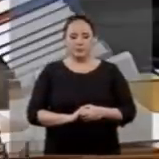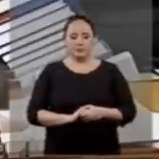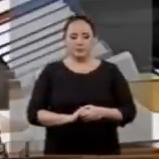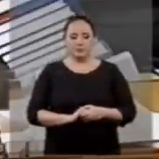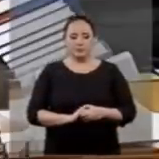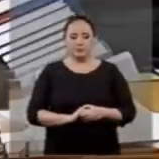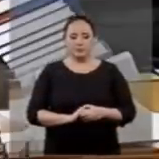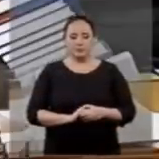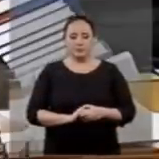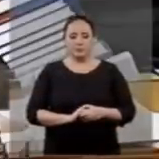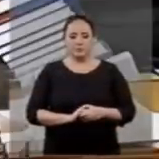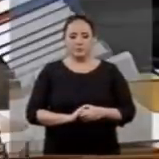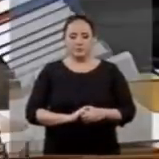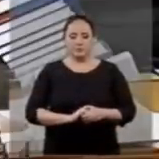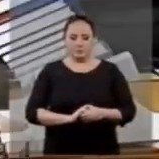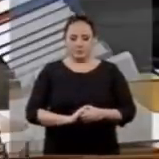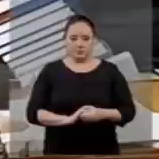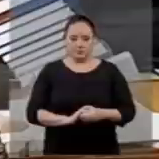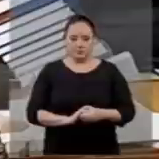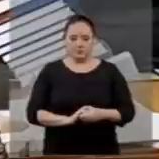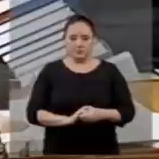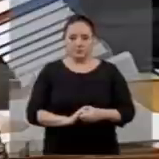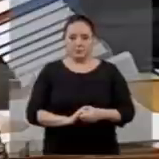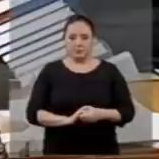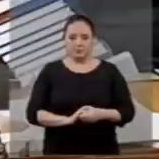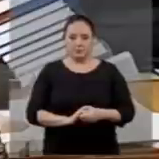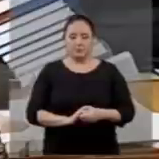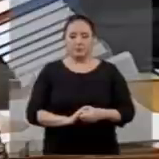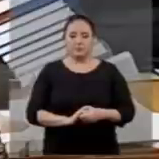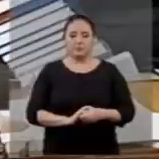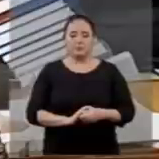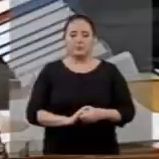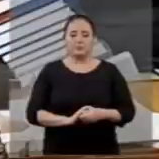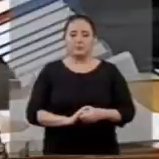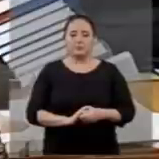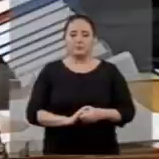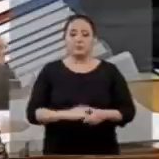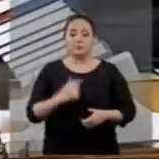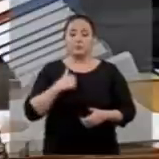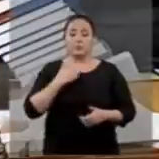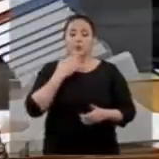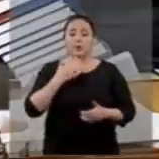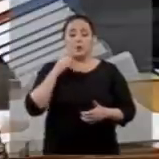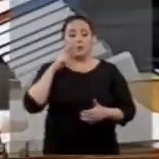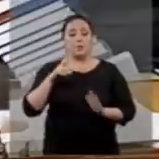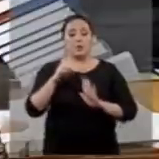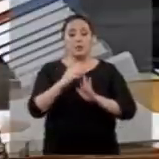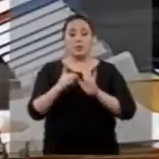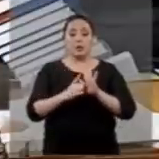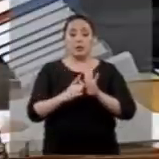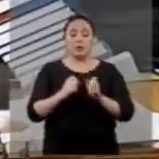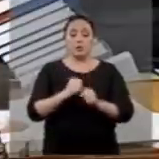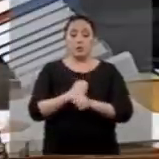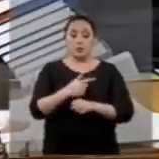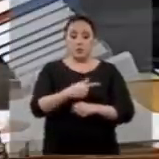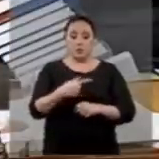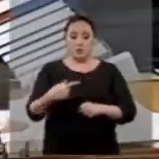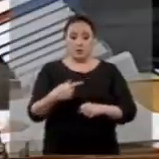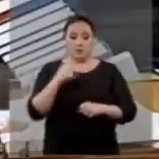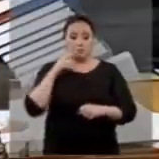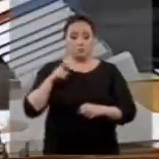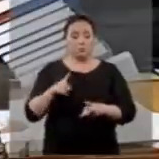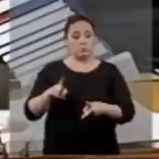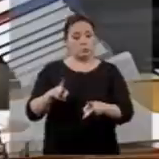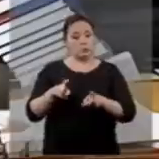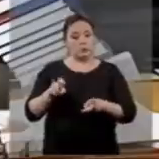eu pedi o decreto, né, o decreto de 77, para